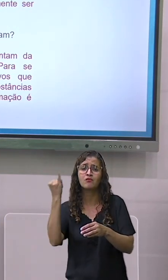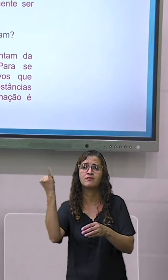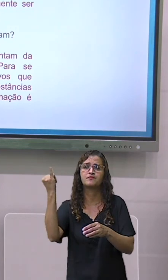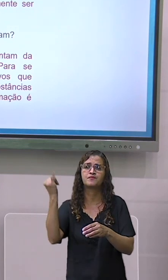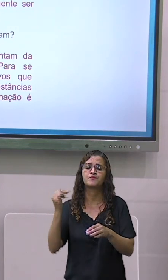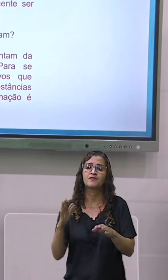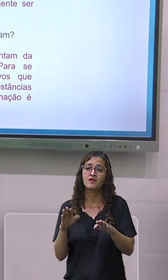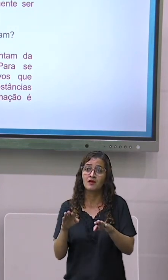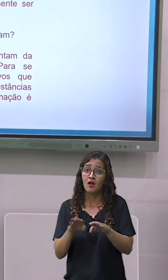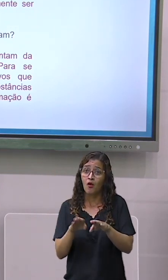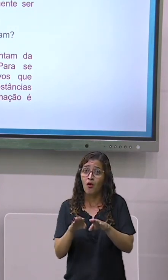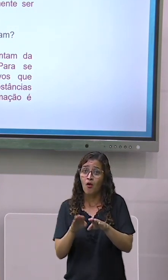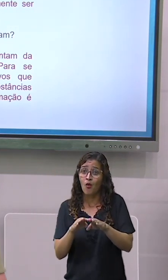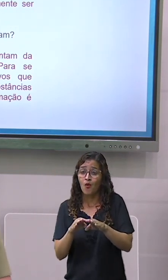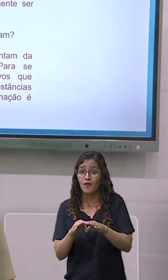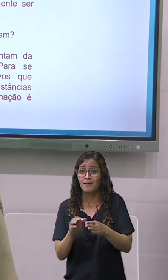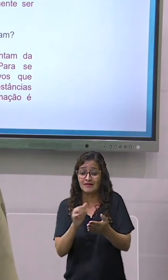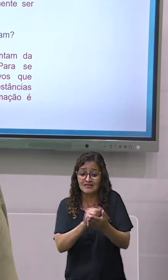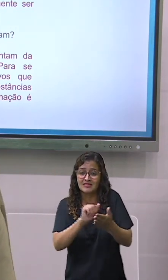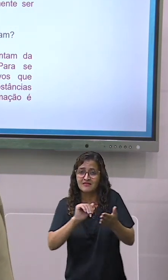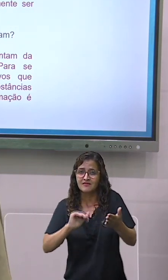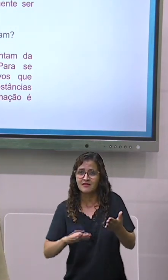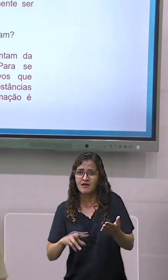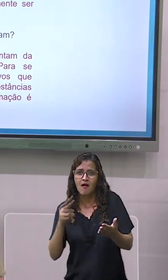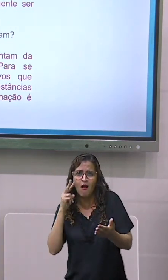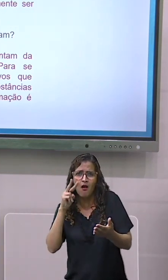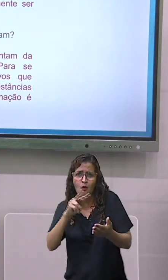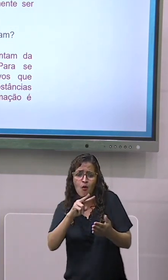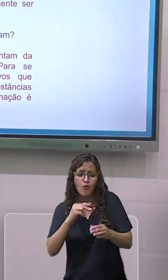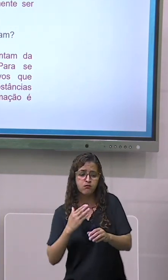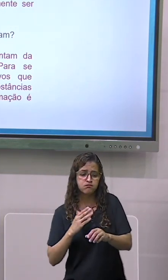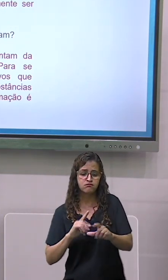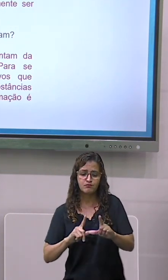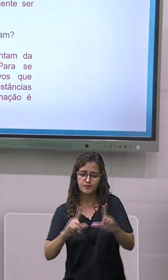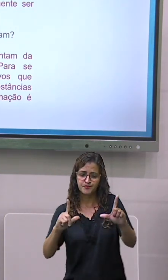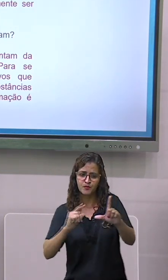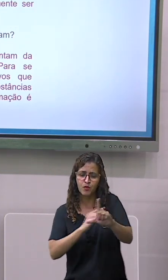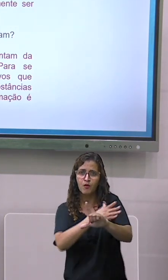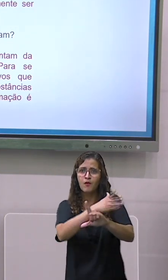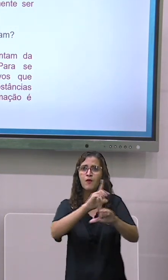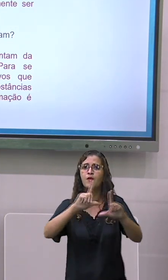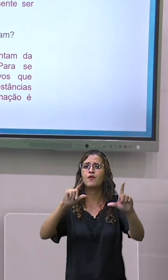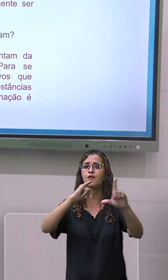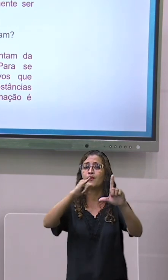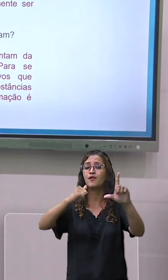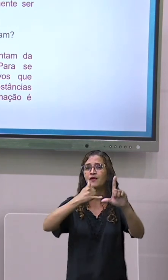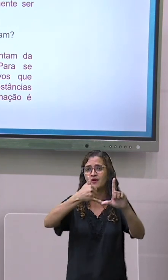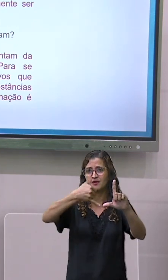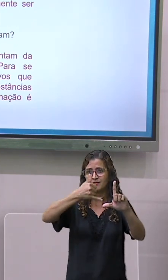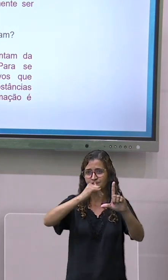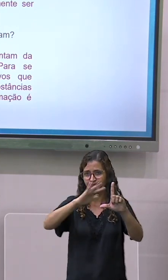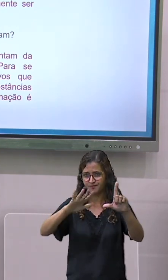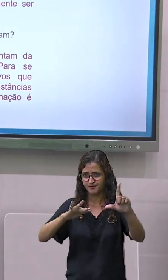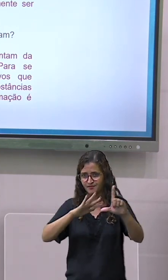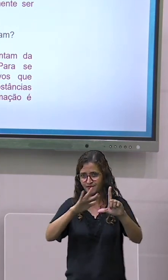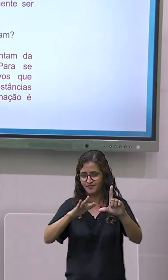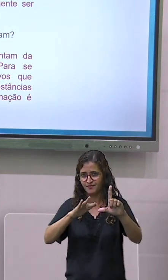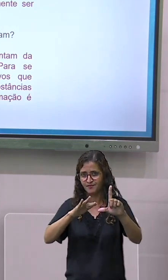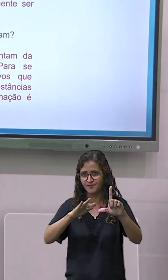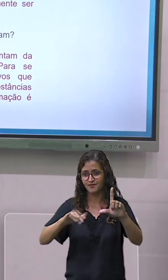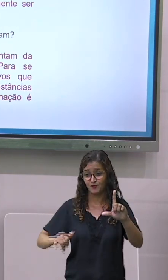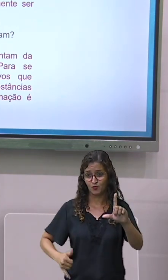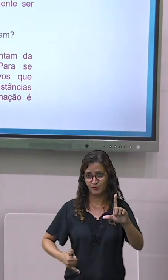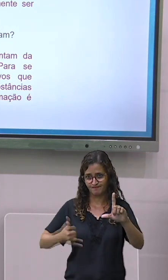atividades na plataforma SMEDGV, aponte a câmera do seu celular na imagem que aparece no canto da